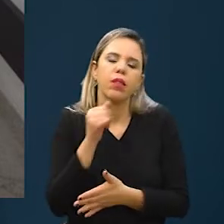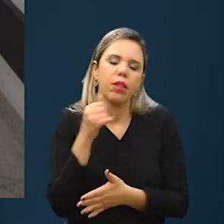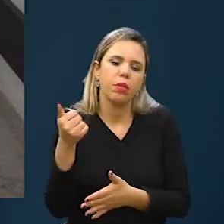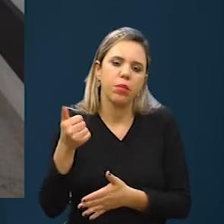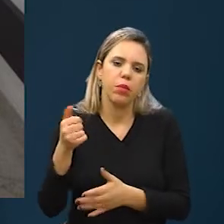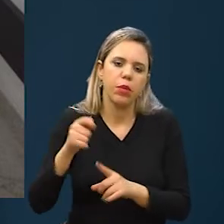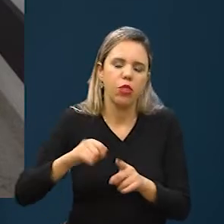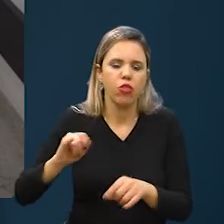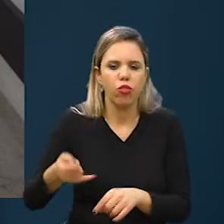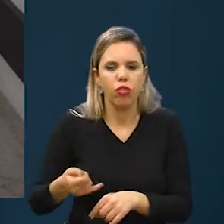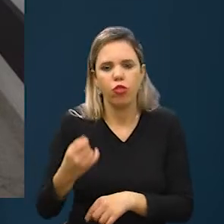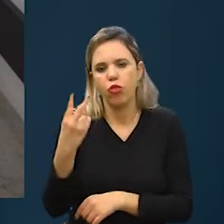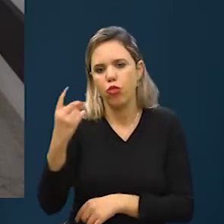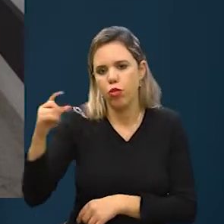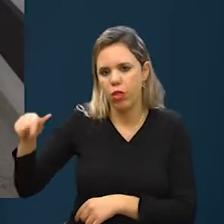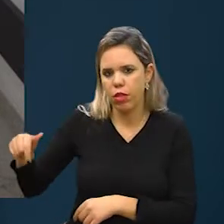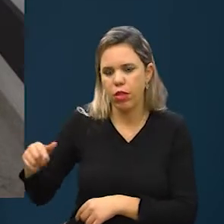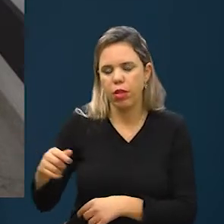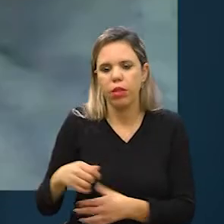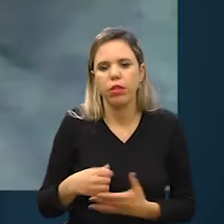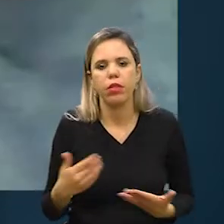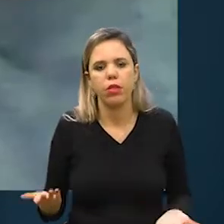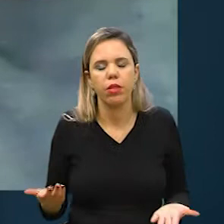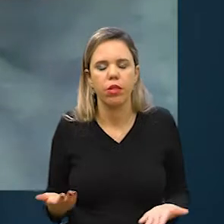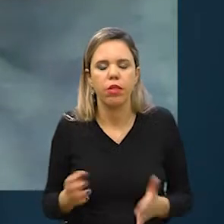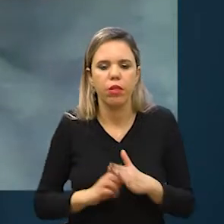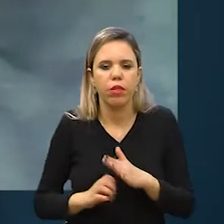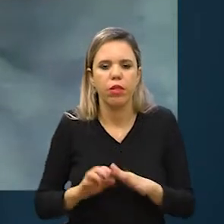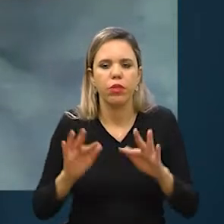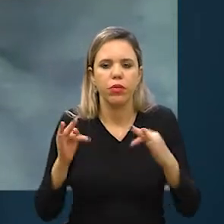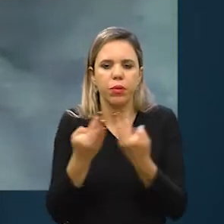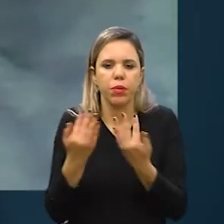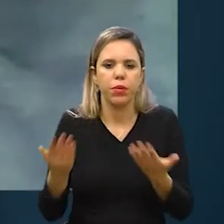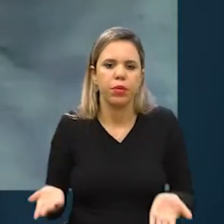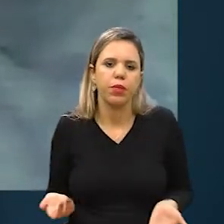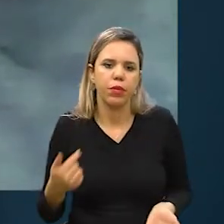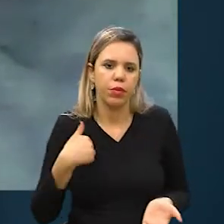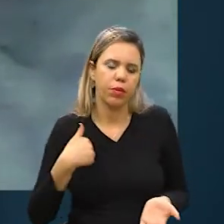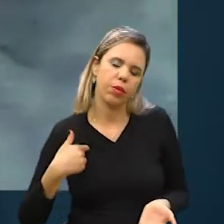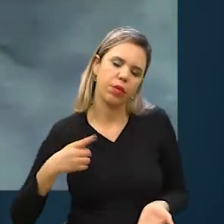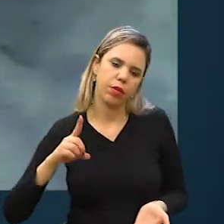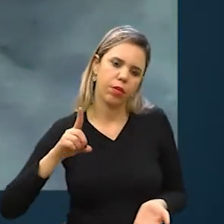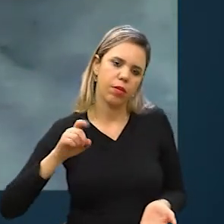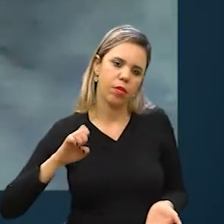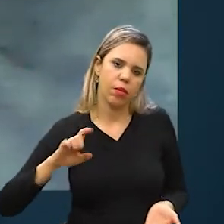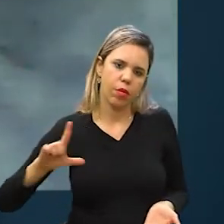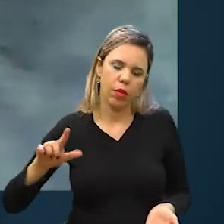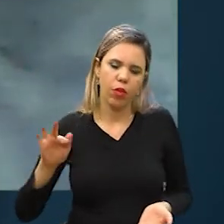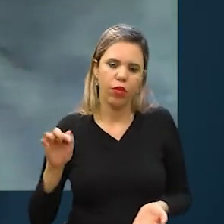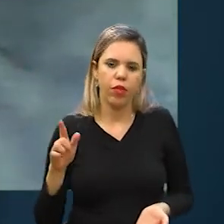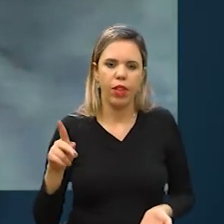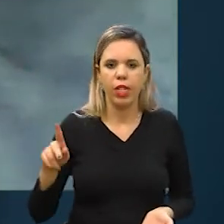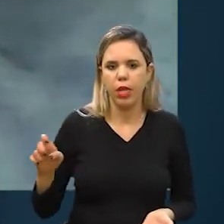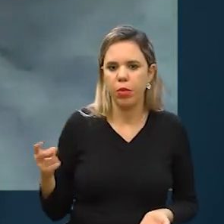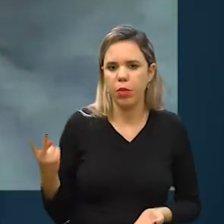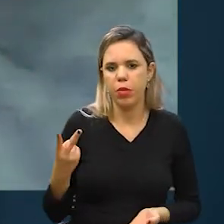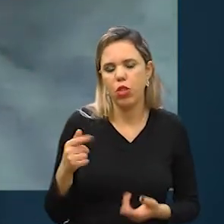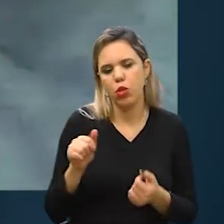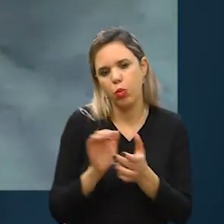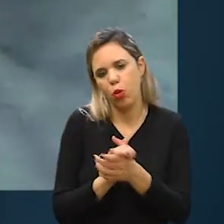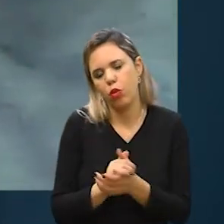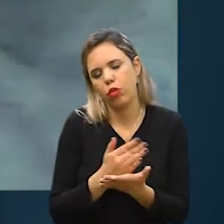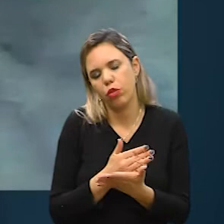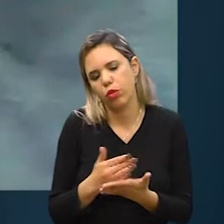em 1º de janeiro de 2017, nessa holding familiar. Eu, o Daniel, o Felipe e a minha